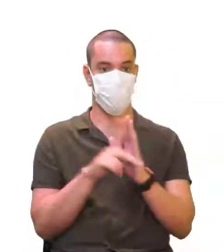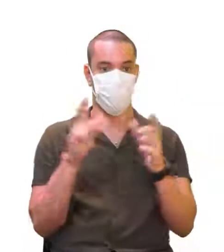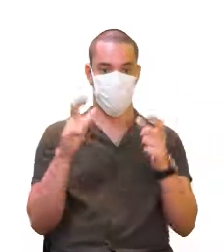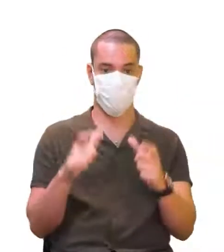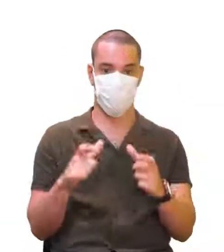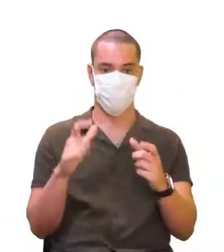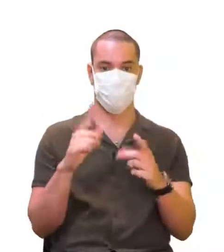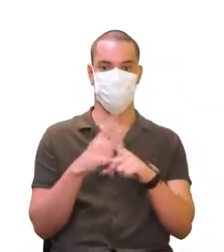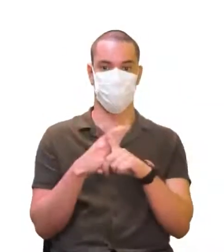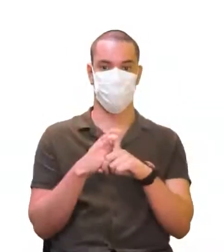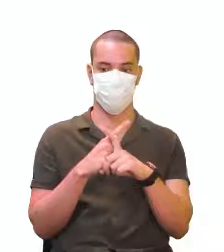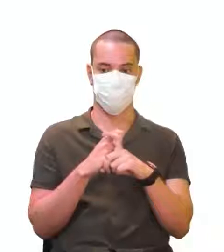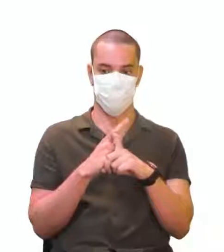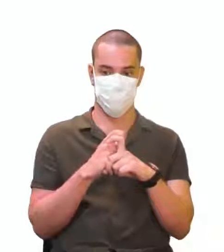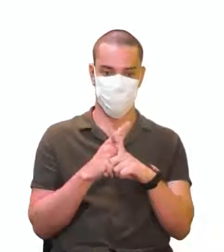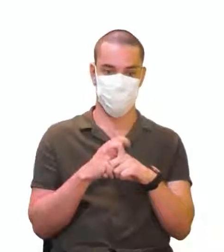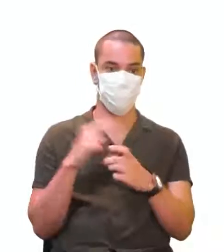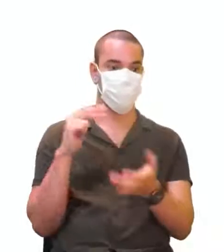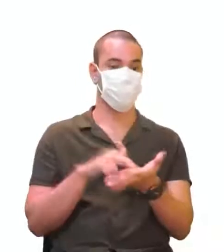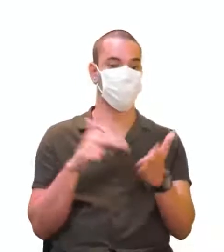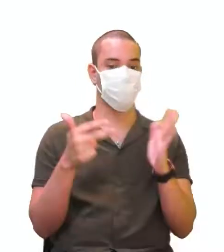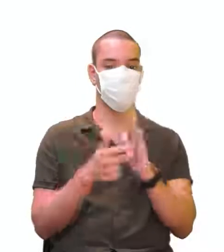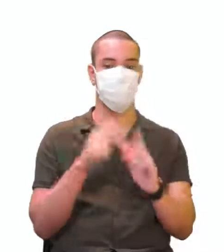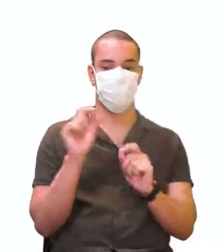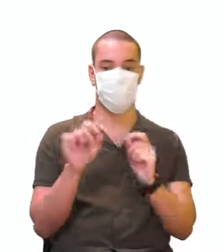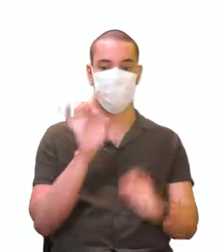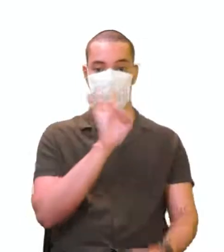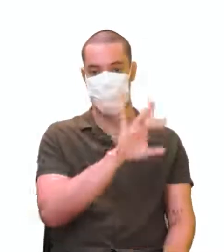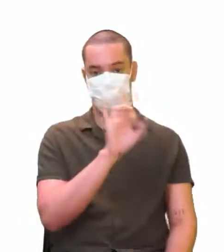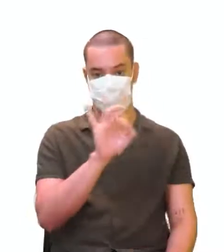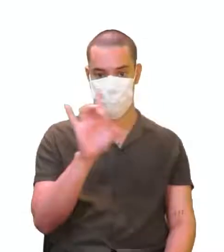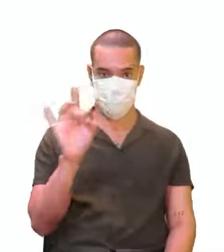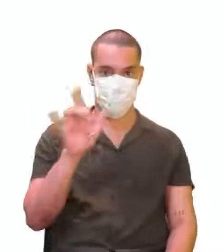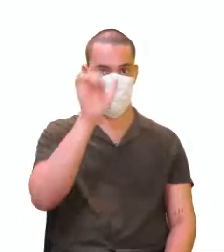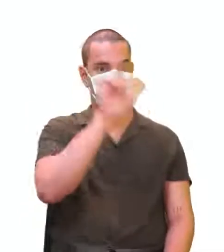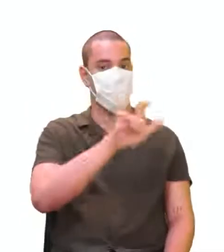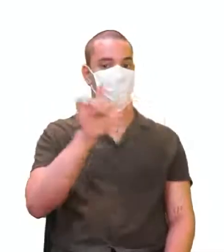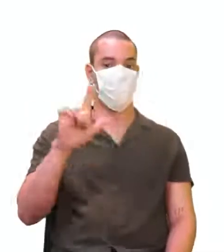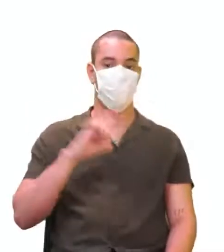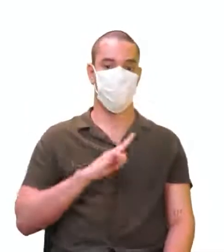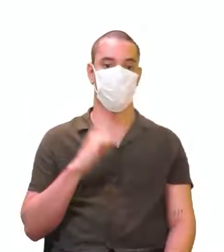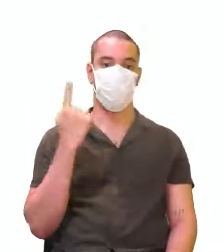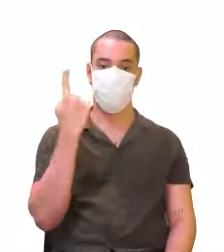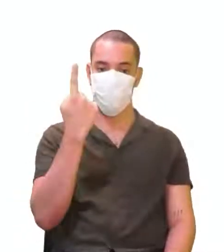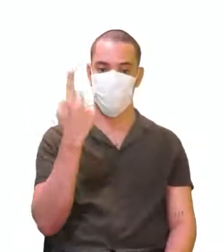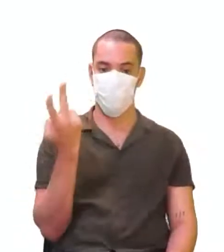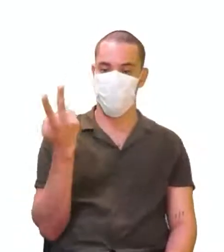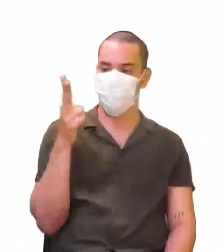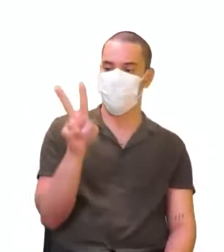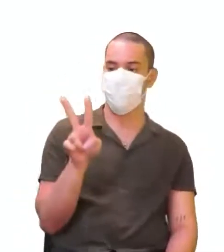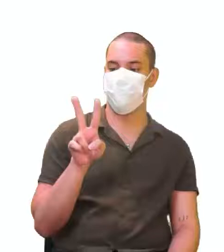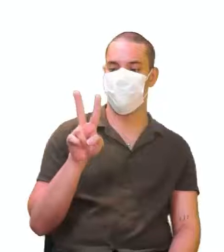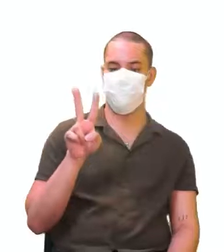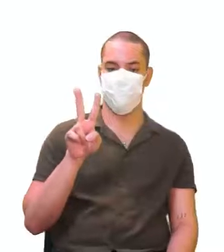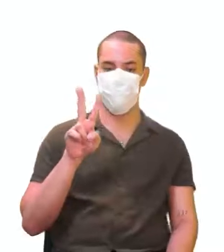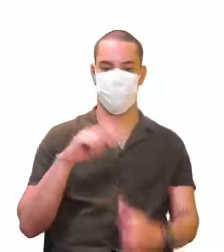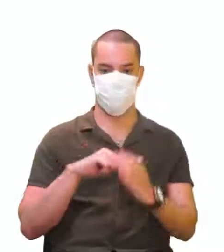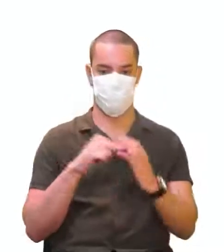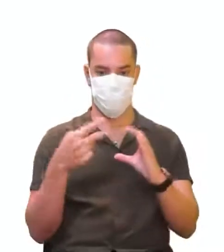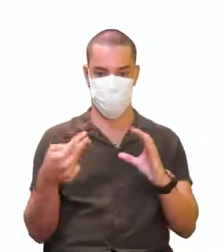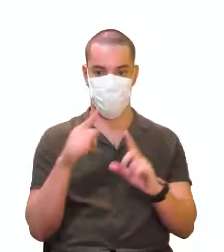locos cromossômicos. Em outras palavras, cada indivíduo tem apenas um par de